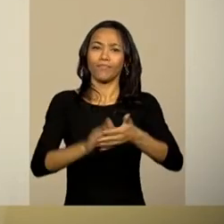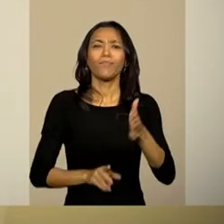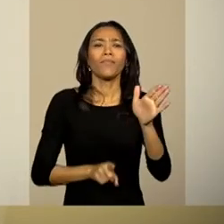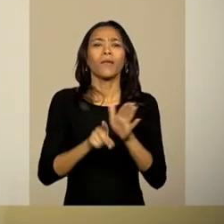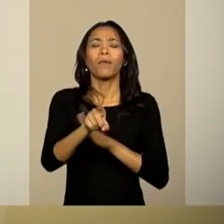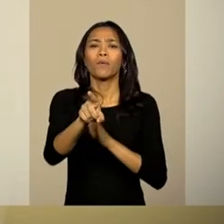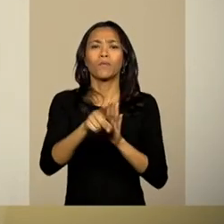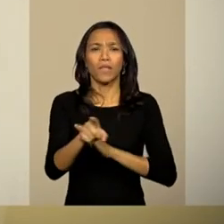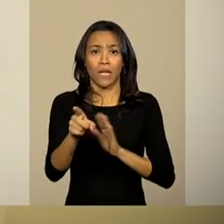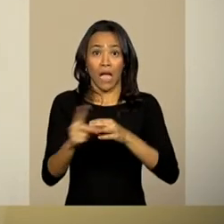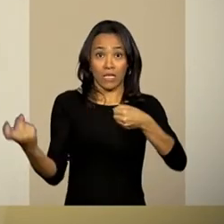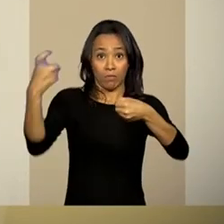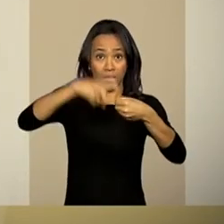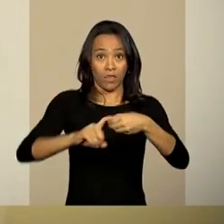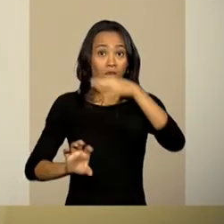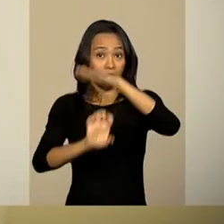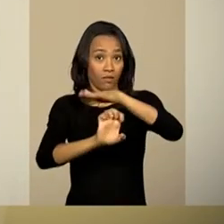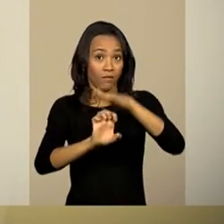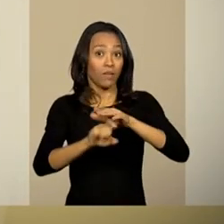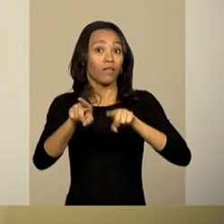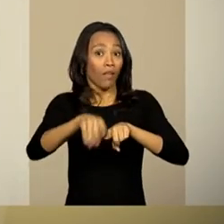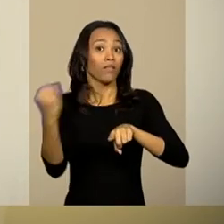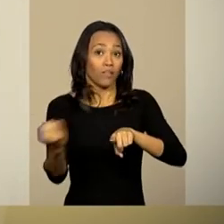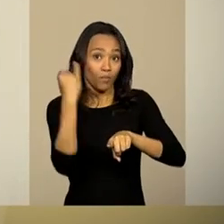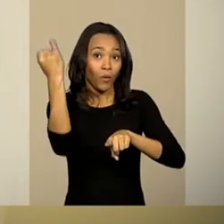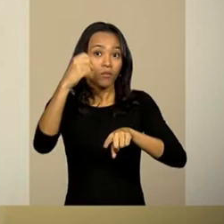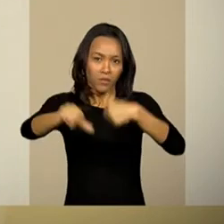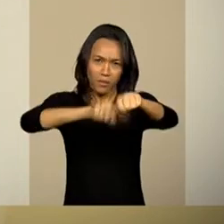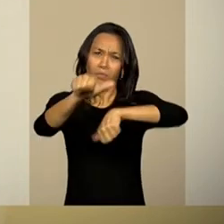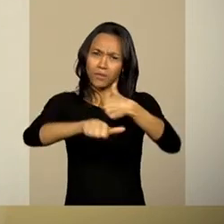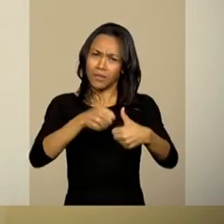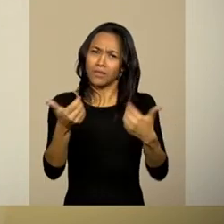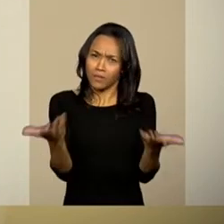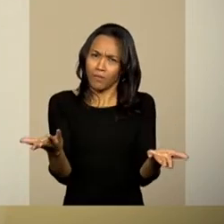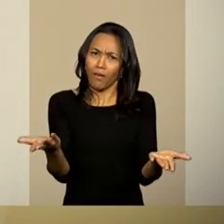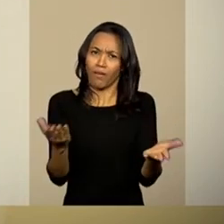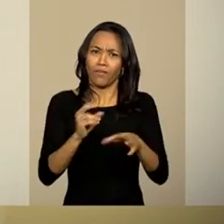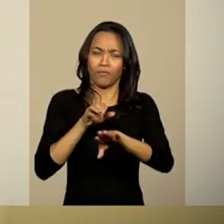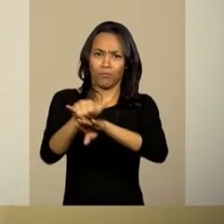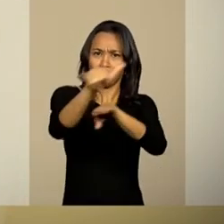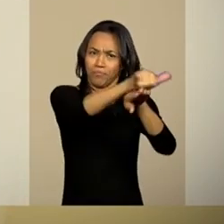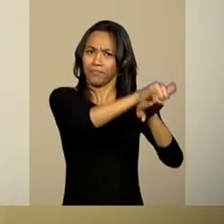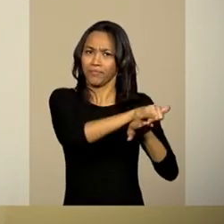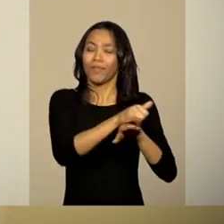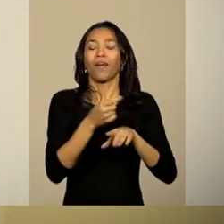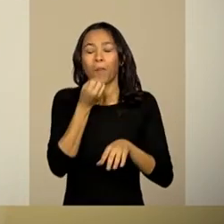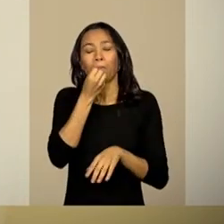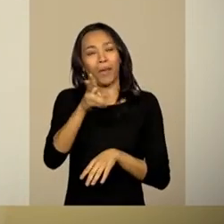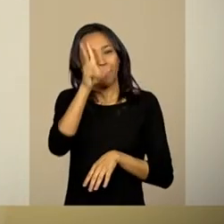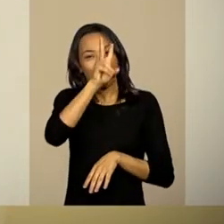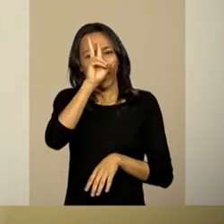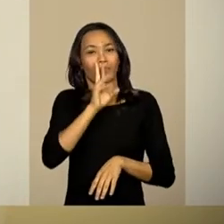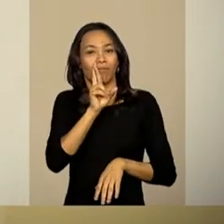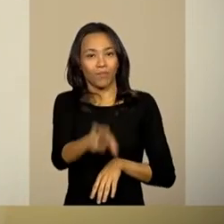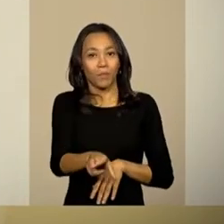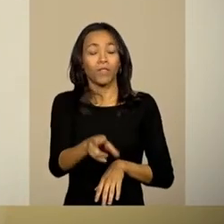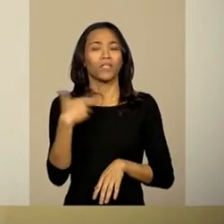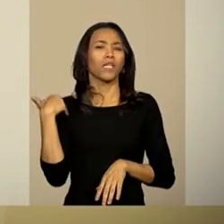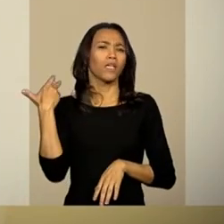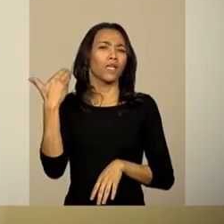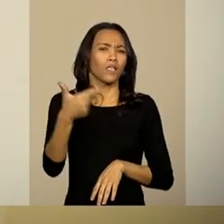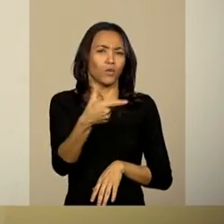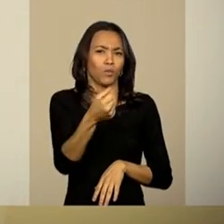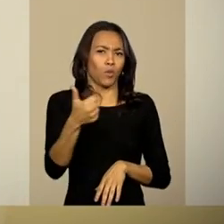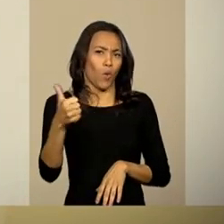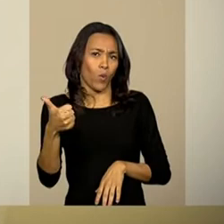parcerias com operadores privados têm sido importantes para essa transformação nos aeroportos, não é mesmo, presidenta? Bem lembrado, Luciano. Desde